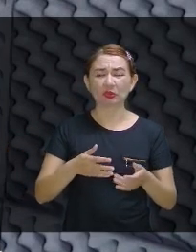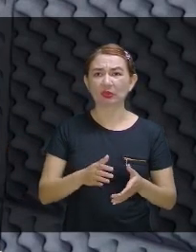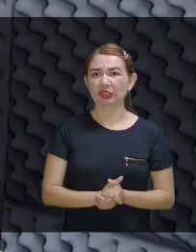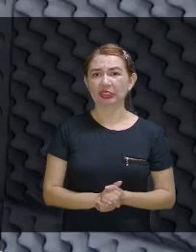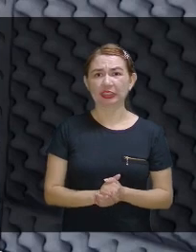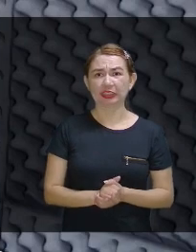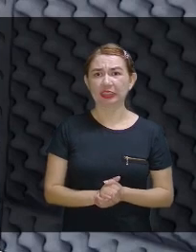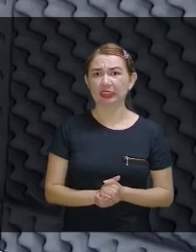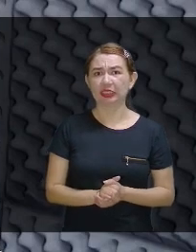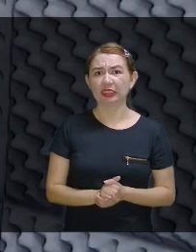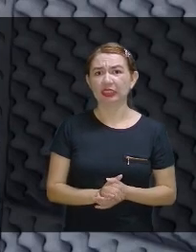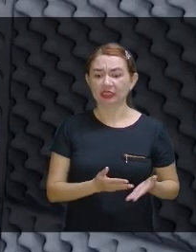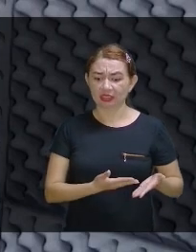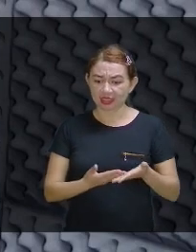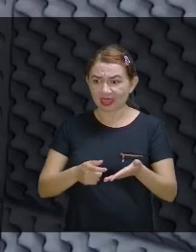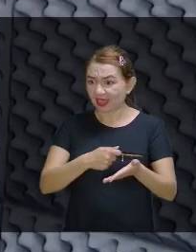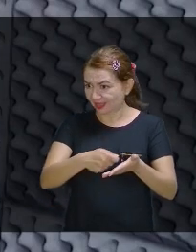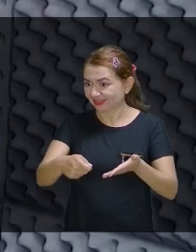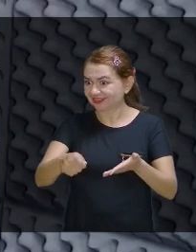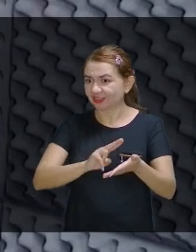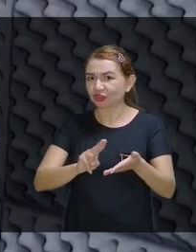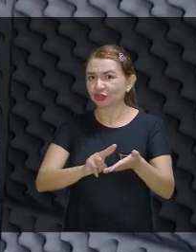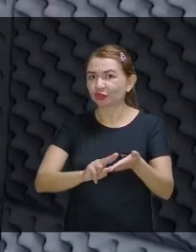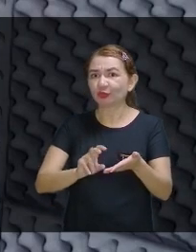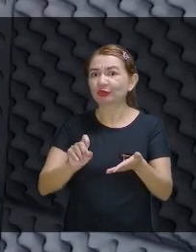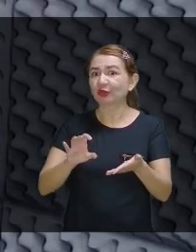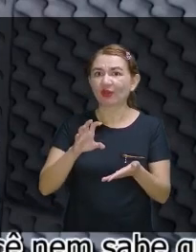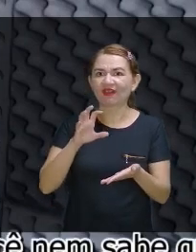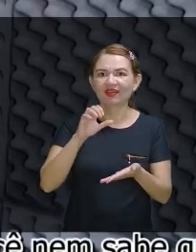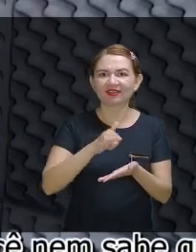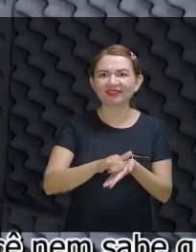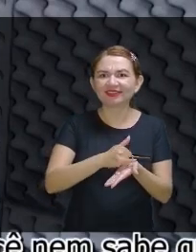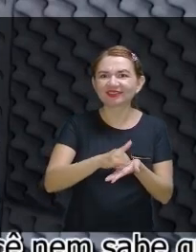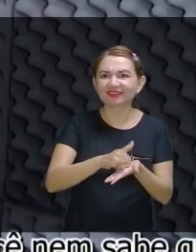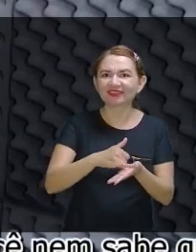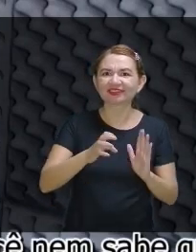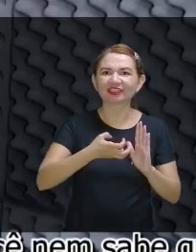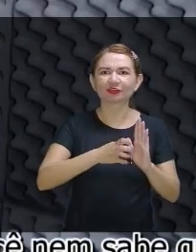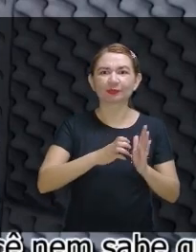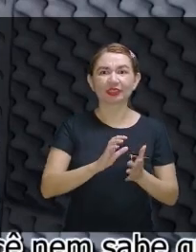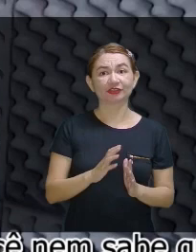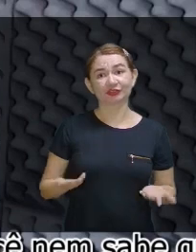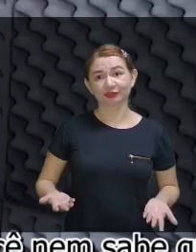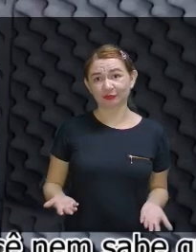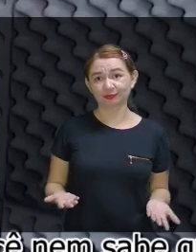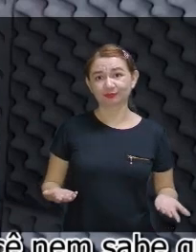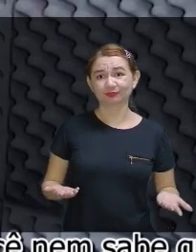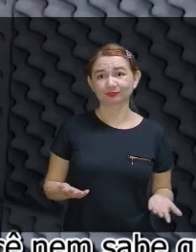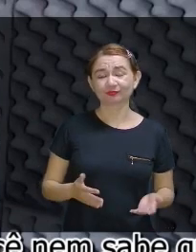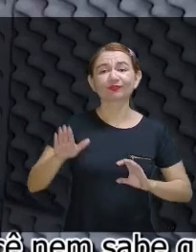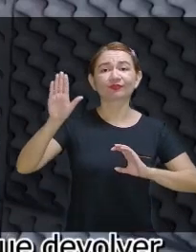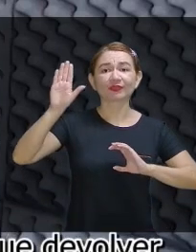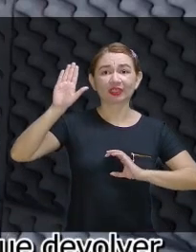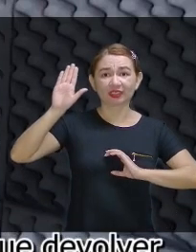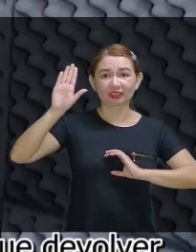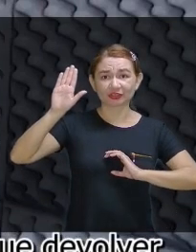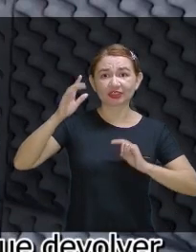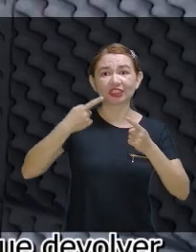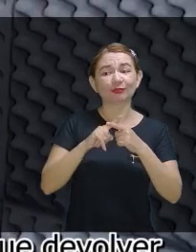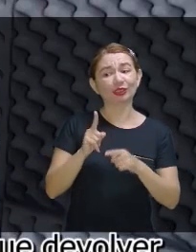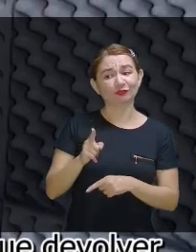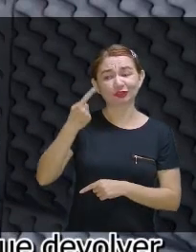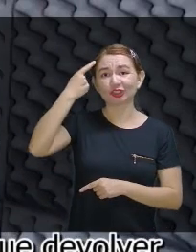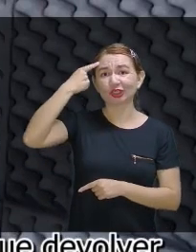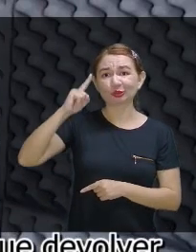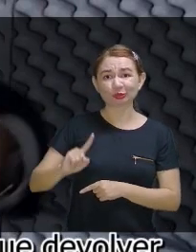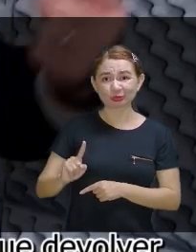seu compadre joga na sua frente. O que é isso aí? É só para filiar o partido. E essa filiação ao partido você vai acabar sendo candidata, você nem sabe que você é candidata, depois